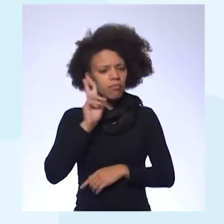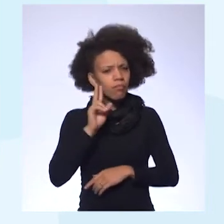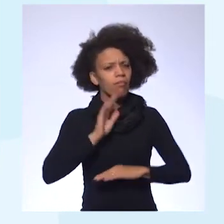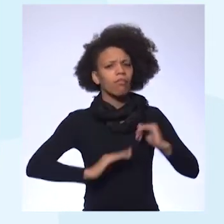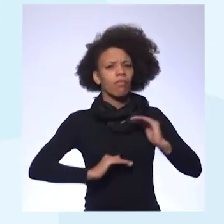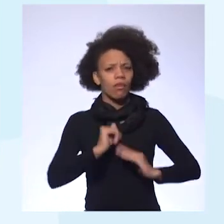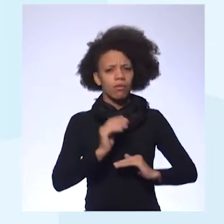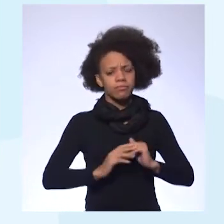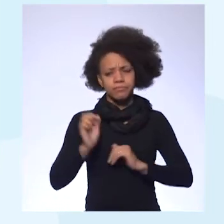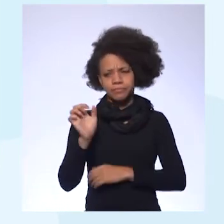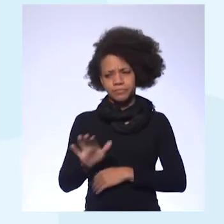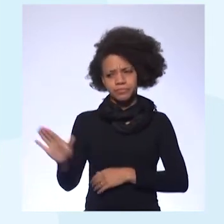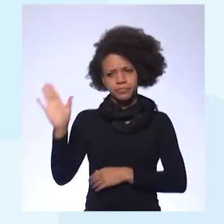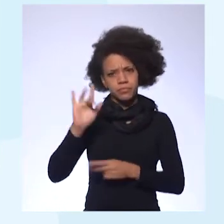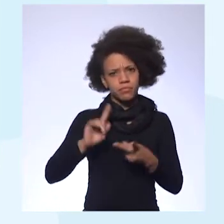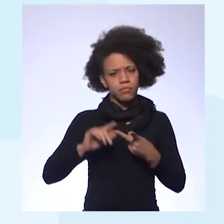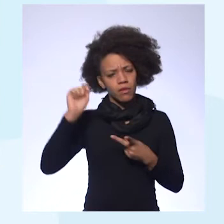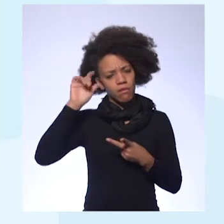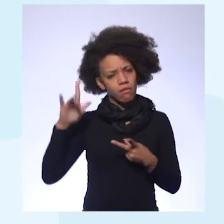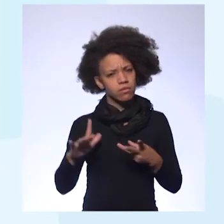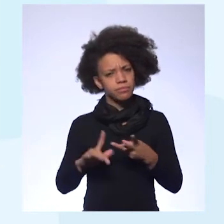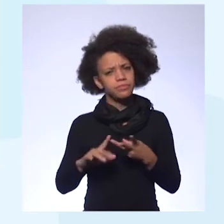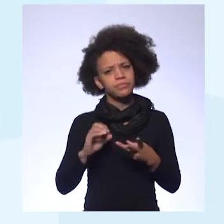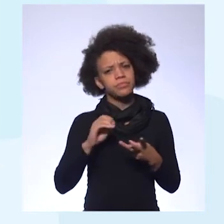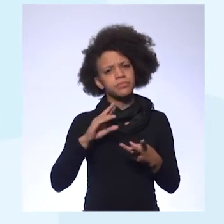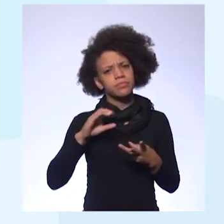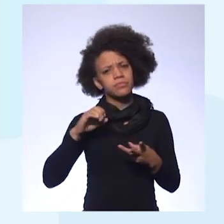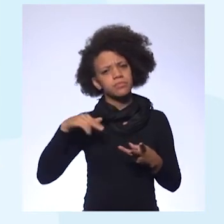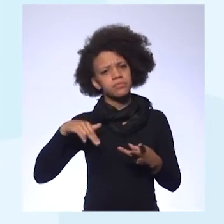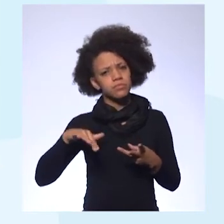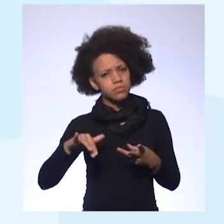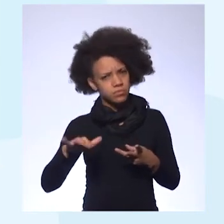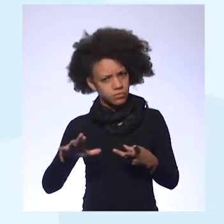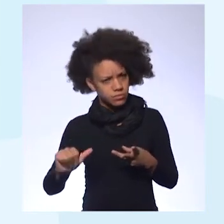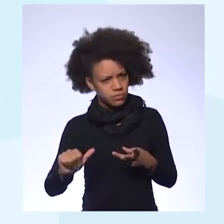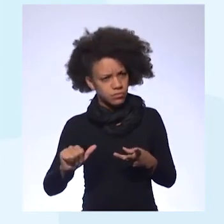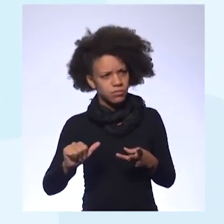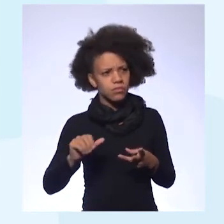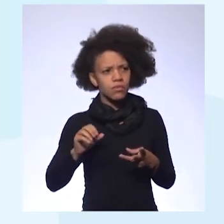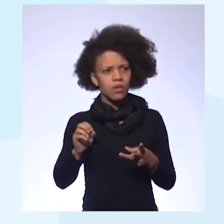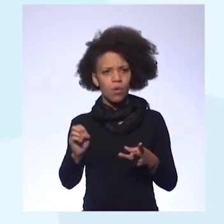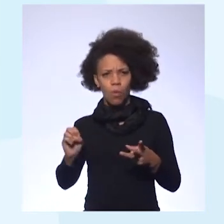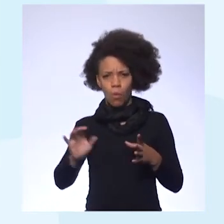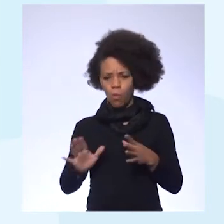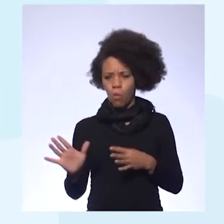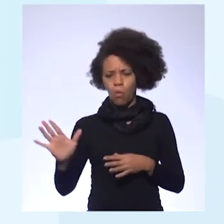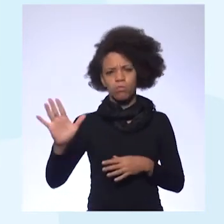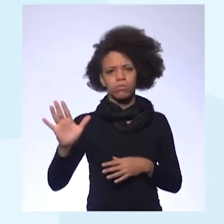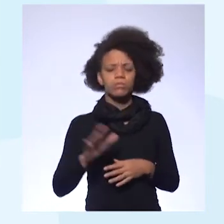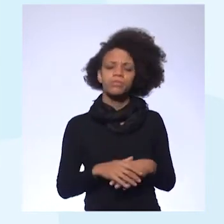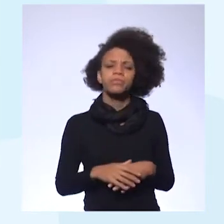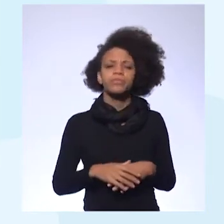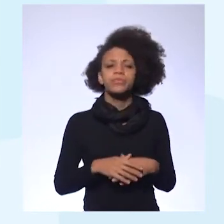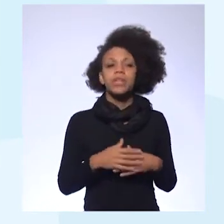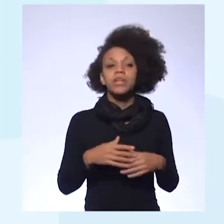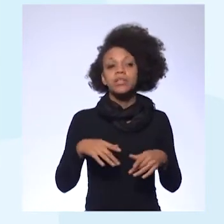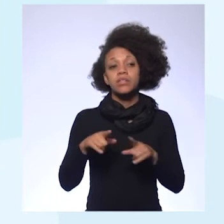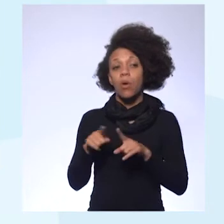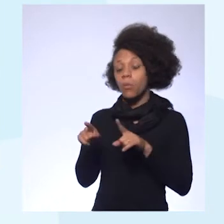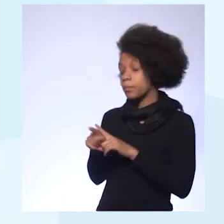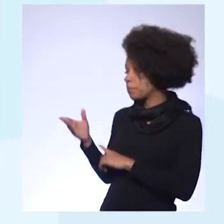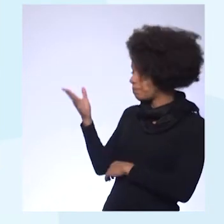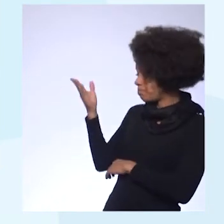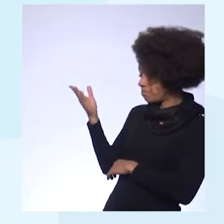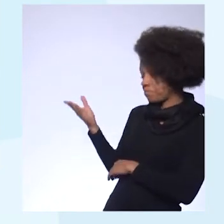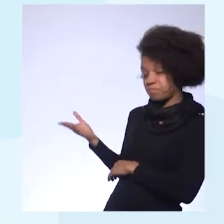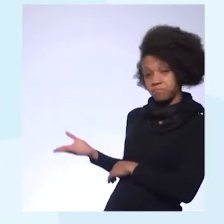em Europa, Ásia e Oceania. Da Ásia, nós temos Arábia Saudita, Rússia, Irã, Iraque, Emirados Árabes